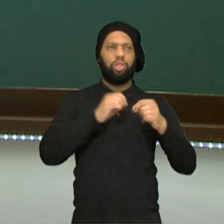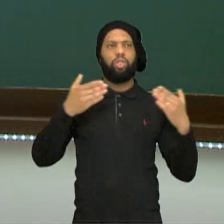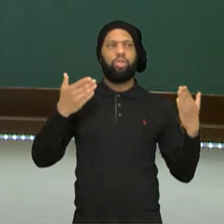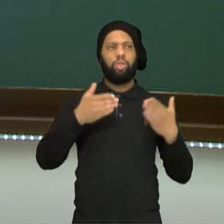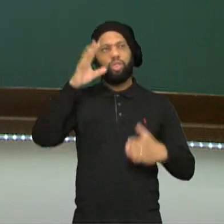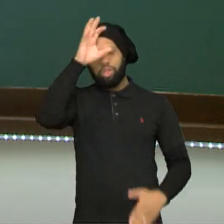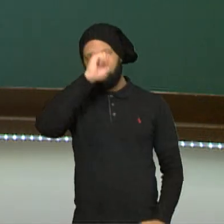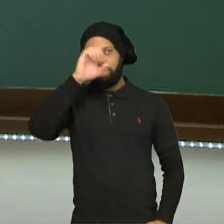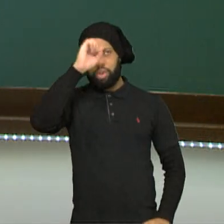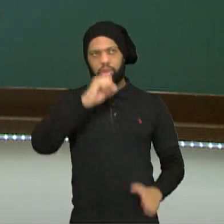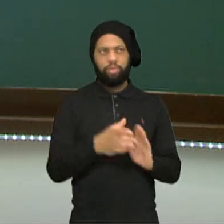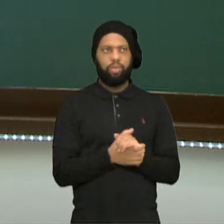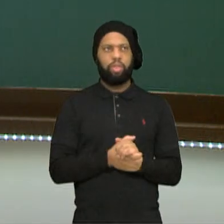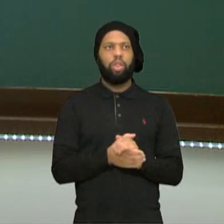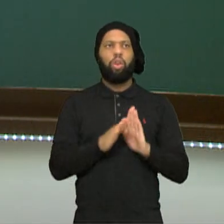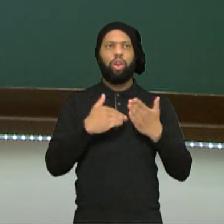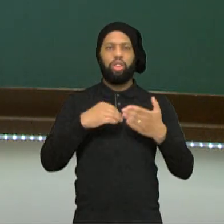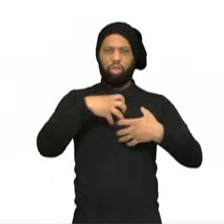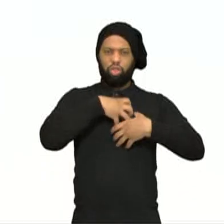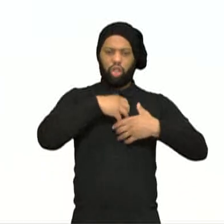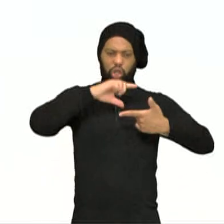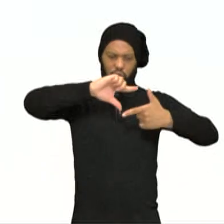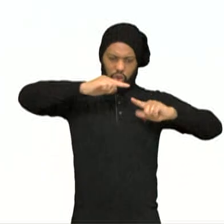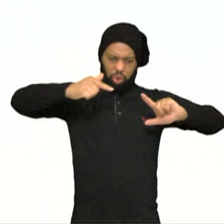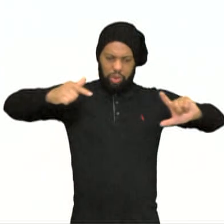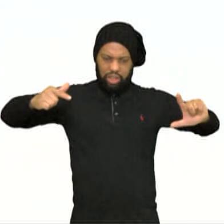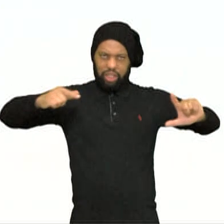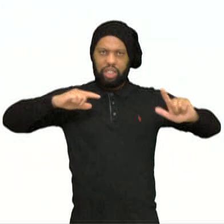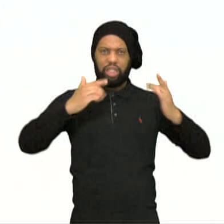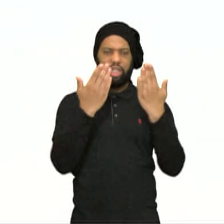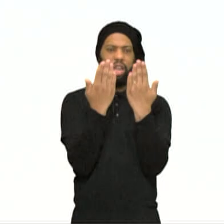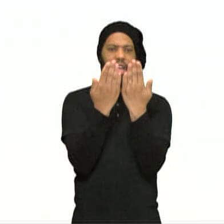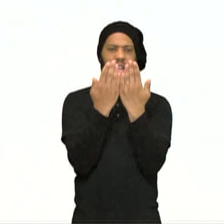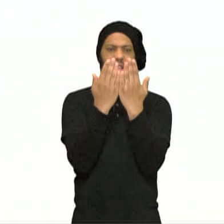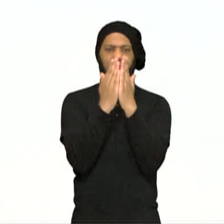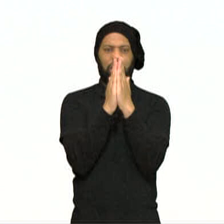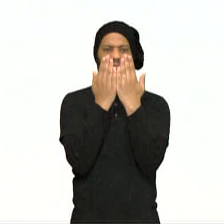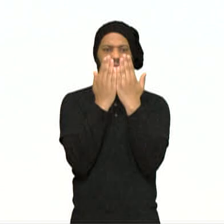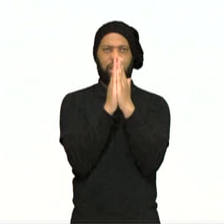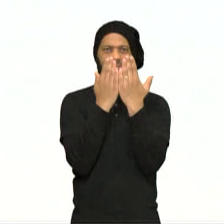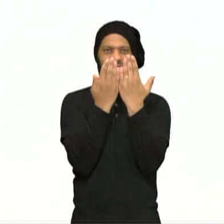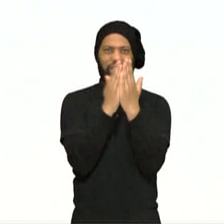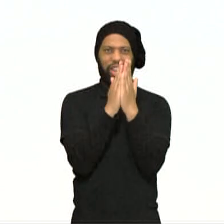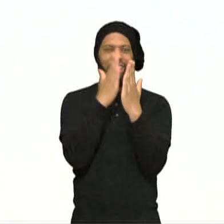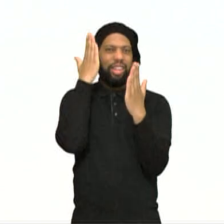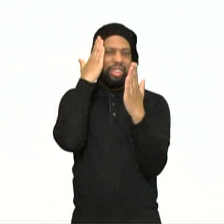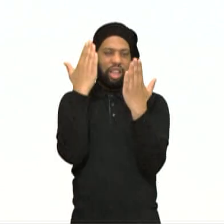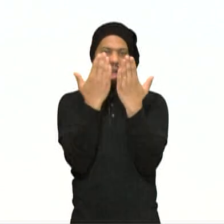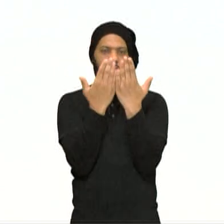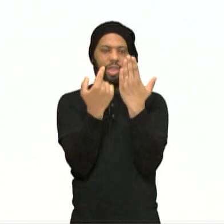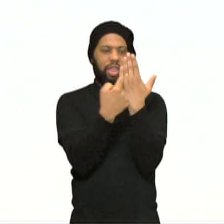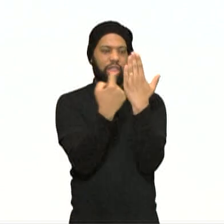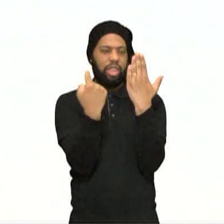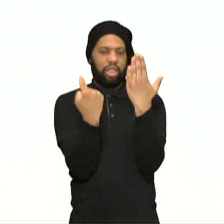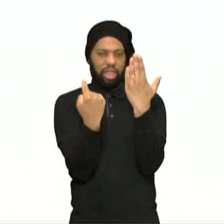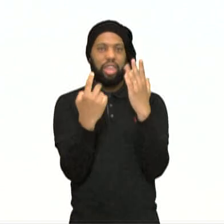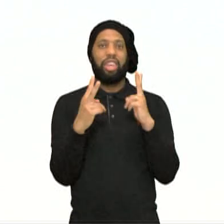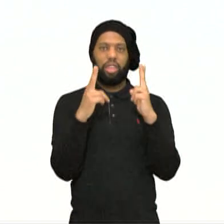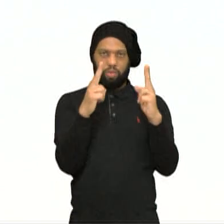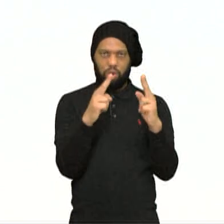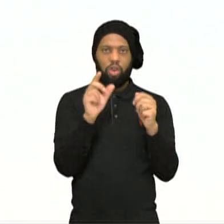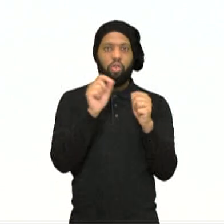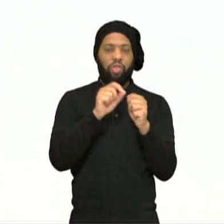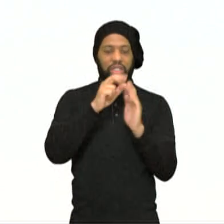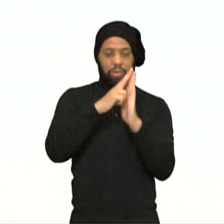né? Então, a geometrização e a simetria são marcas presentes na arte dos povos indígenas, né? Em produções,